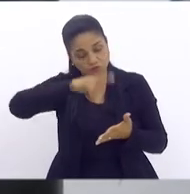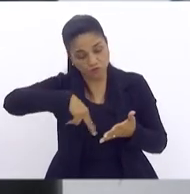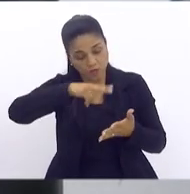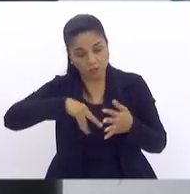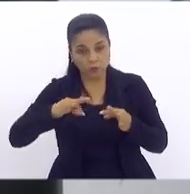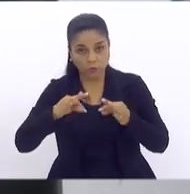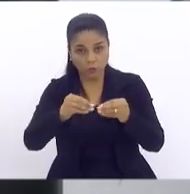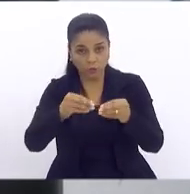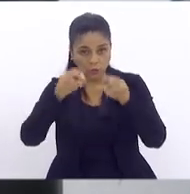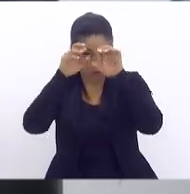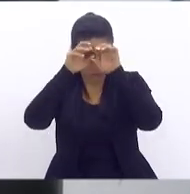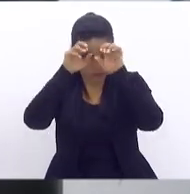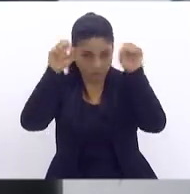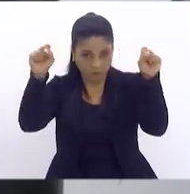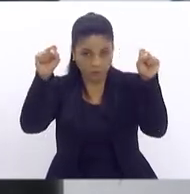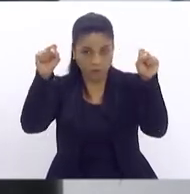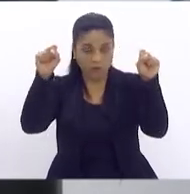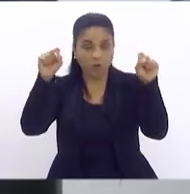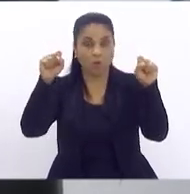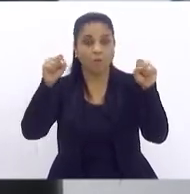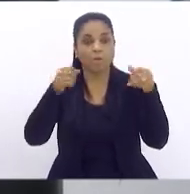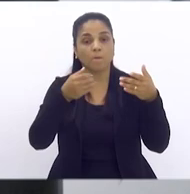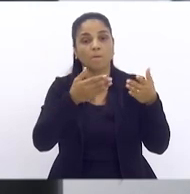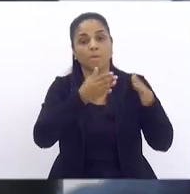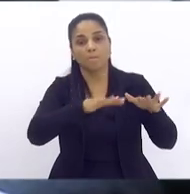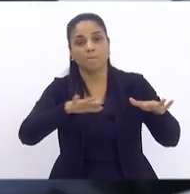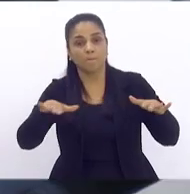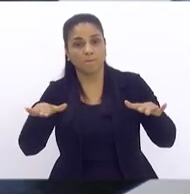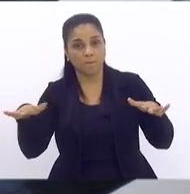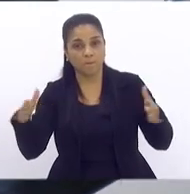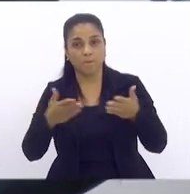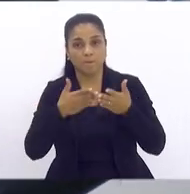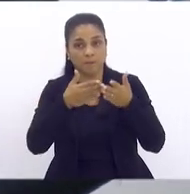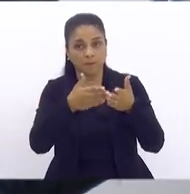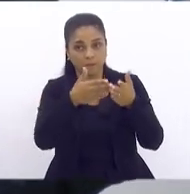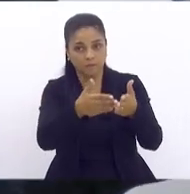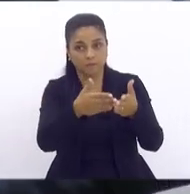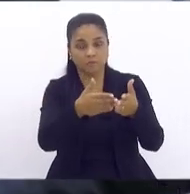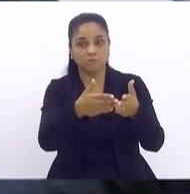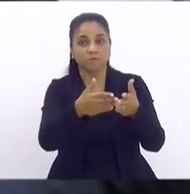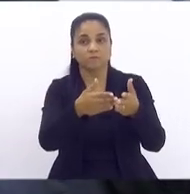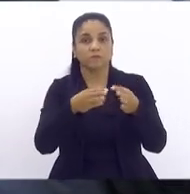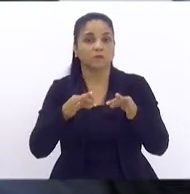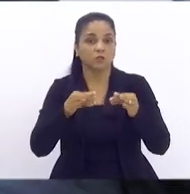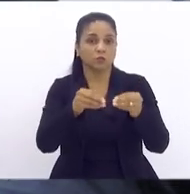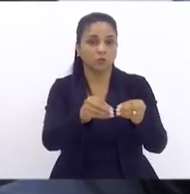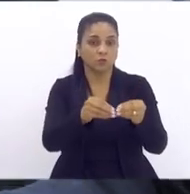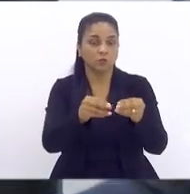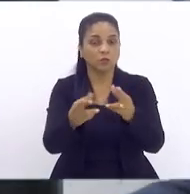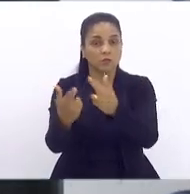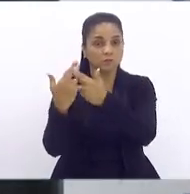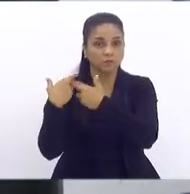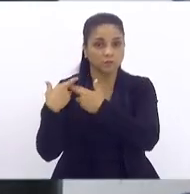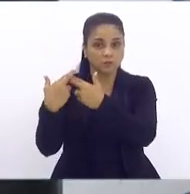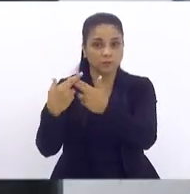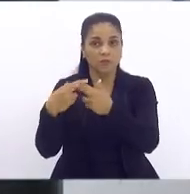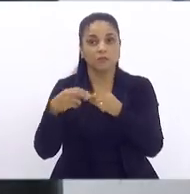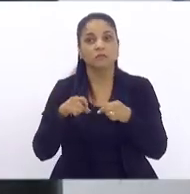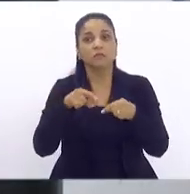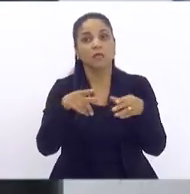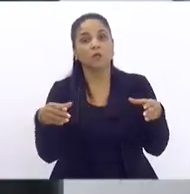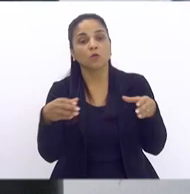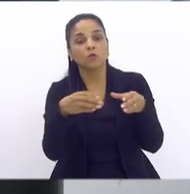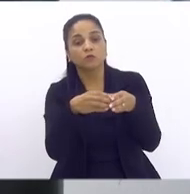o Tribunal Marítimo e a legislação federal pertinente a essa matéria. De que existe um conjunto de juízes que fazem parte